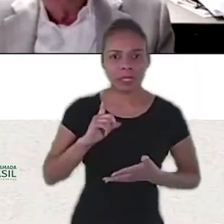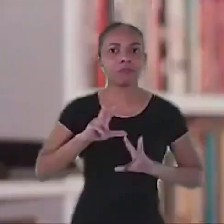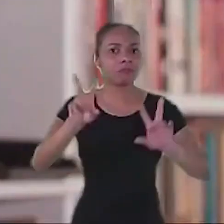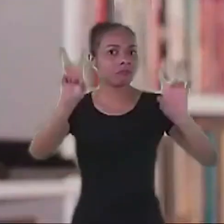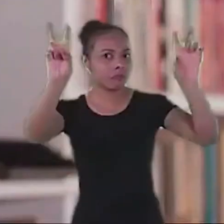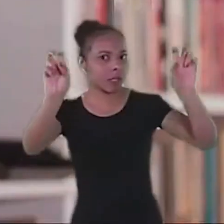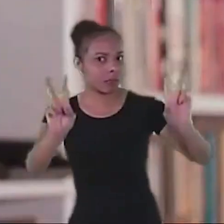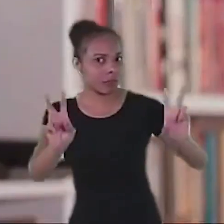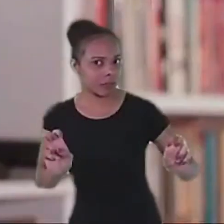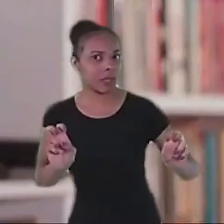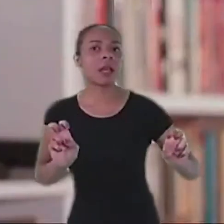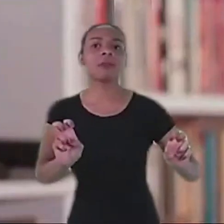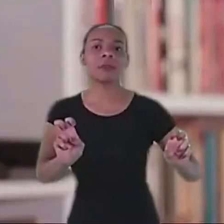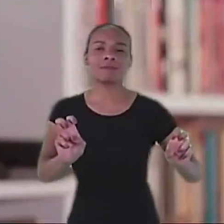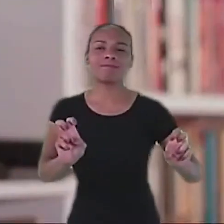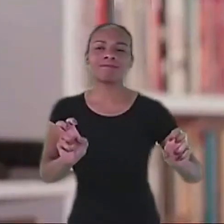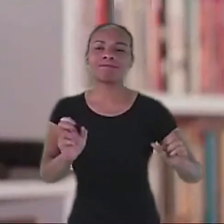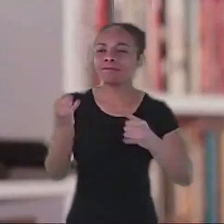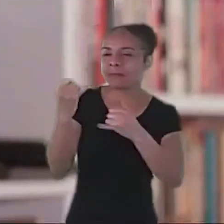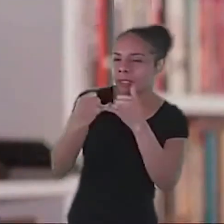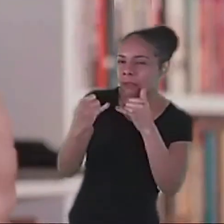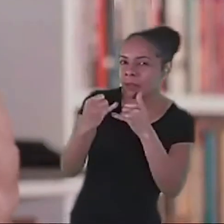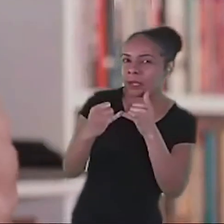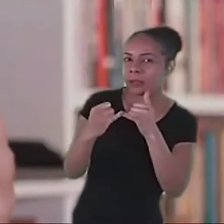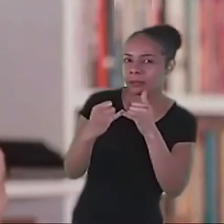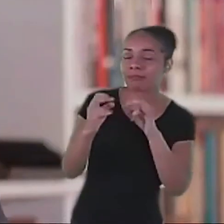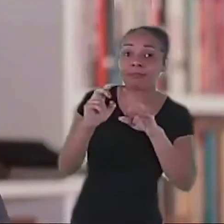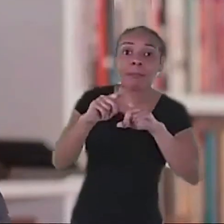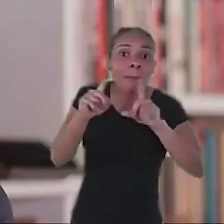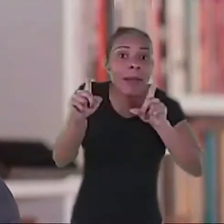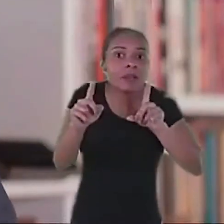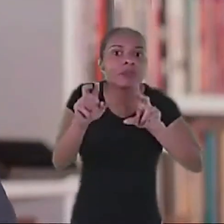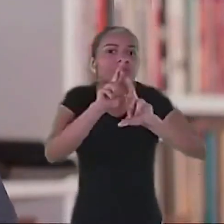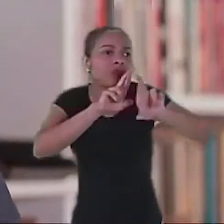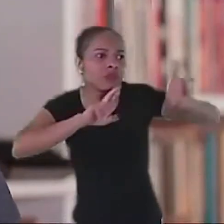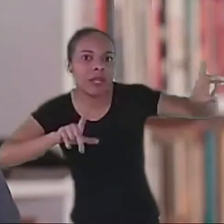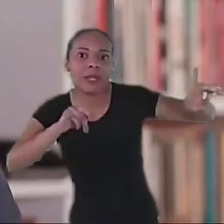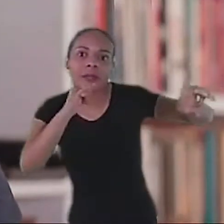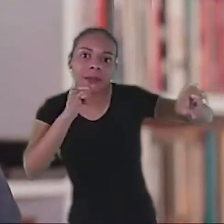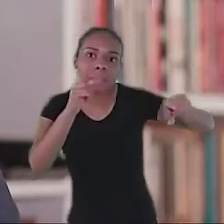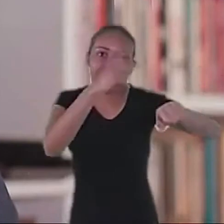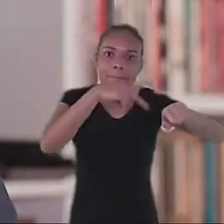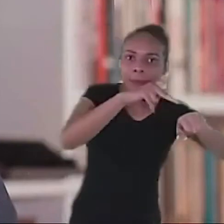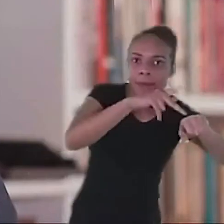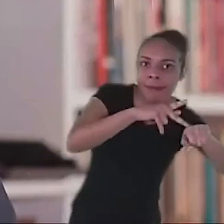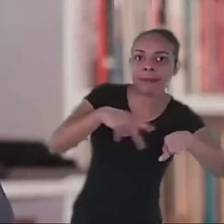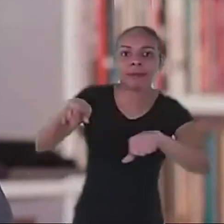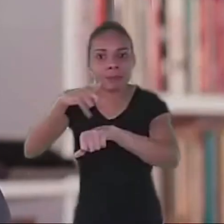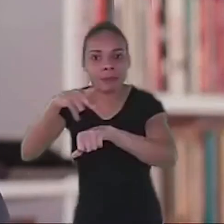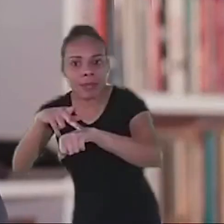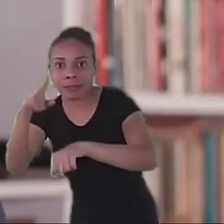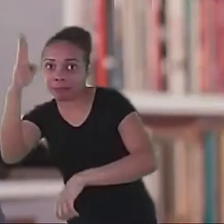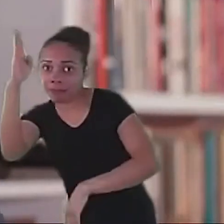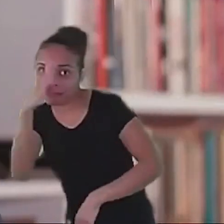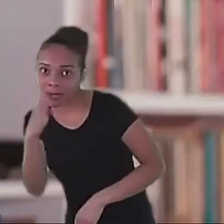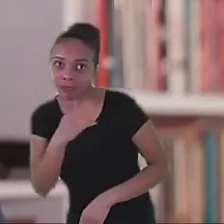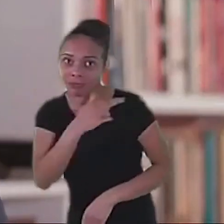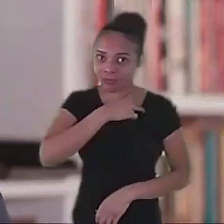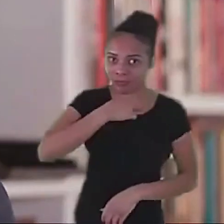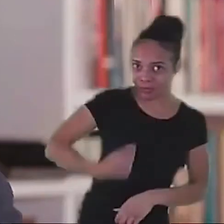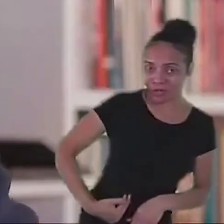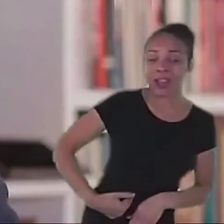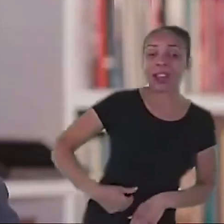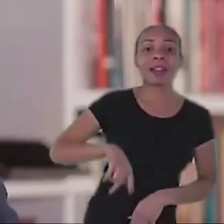mesmo tempo diferentes. O Brasil e a China têm línguas consideradas impossíveis, o resto do mundo, sendo